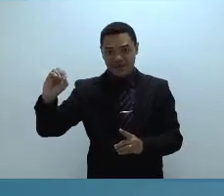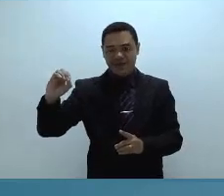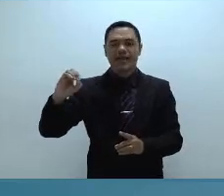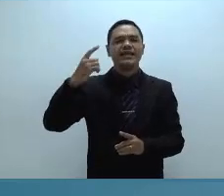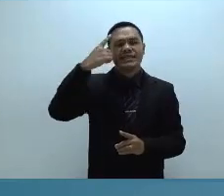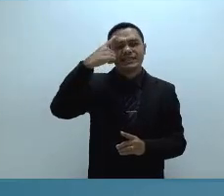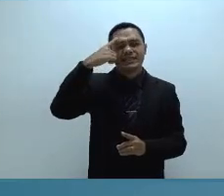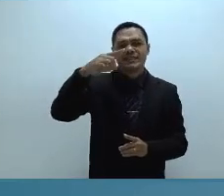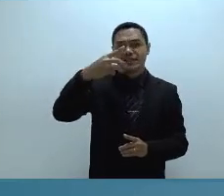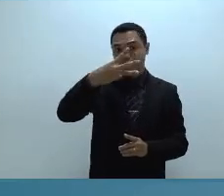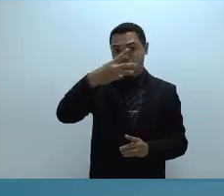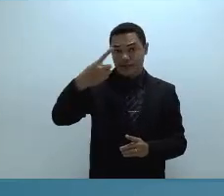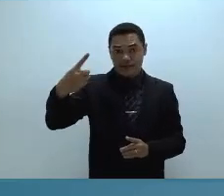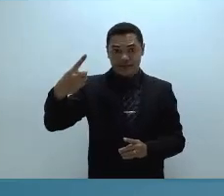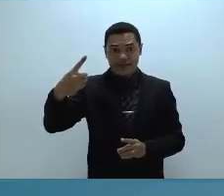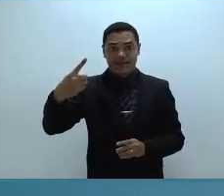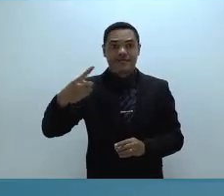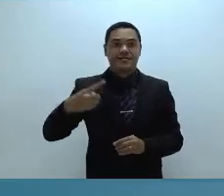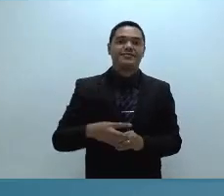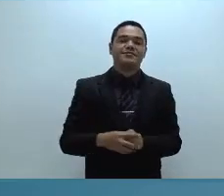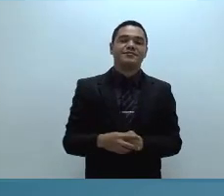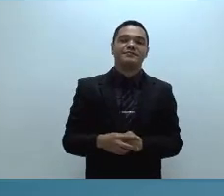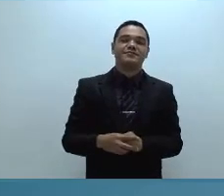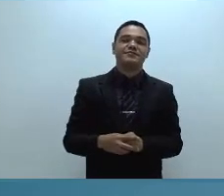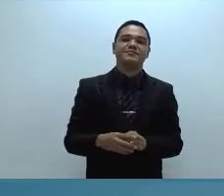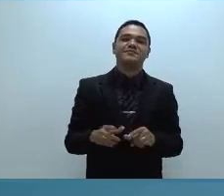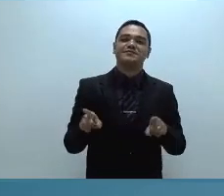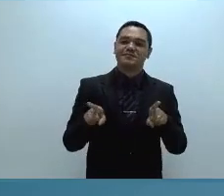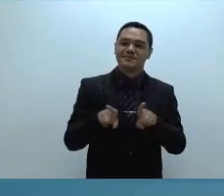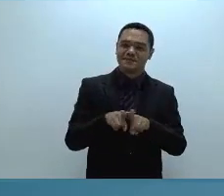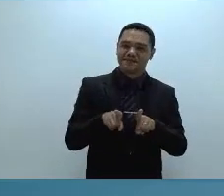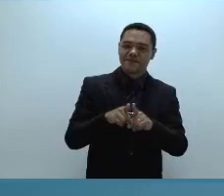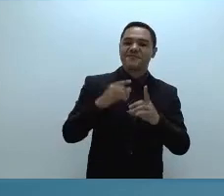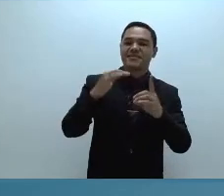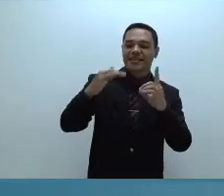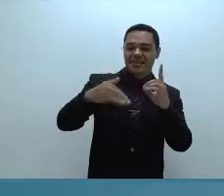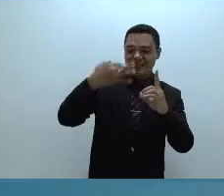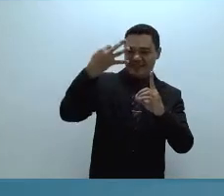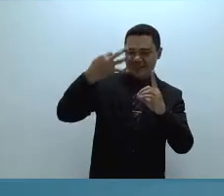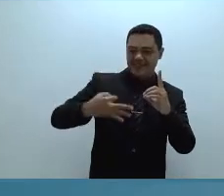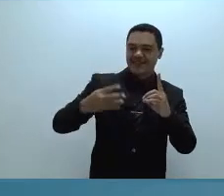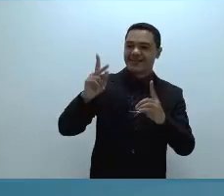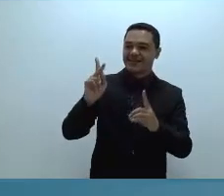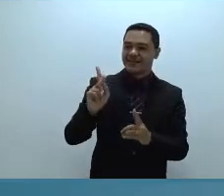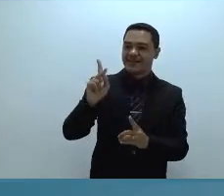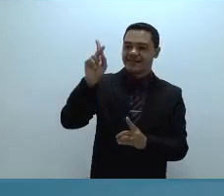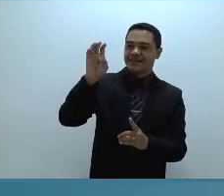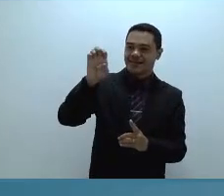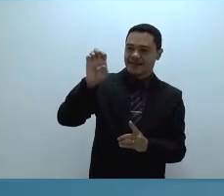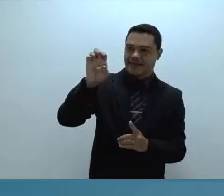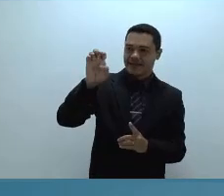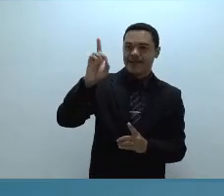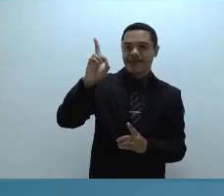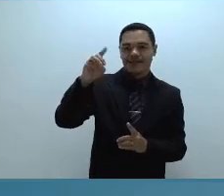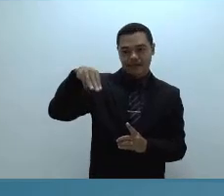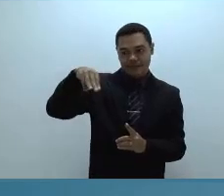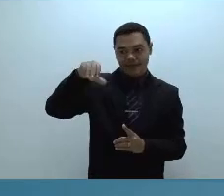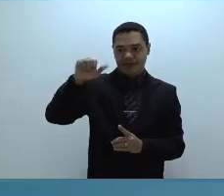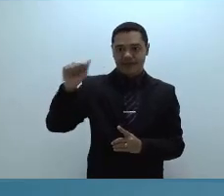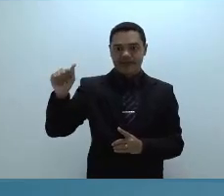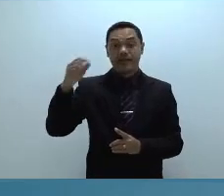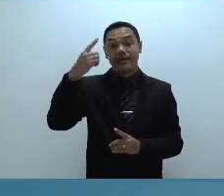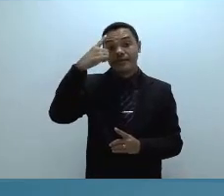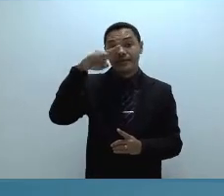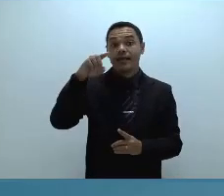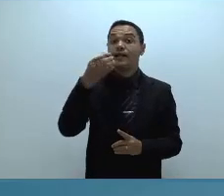31, e na desembargadora Tésima, no dia 6 de novembro. A